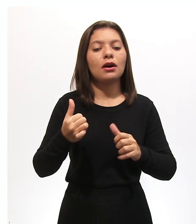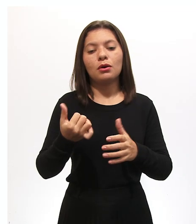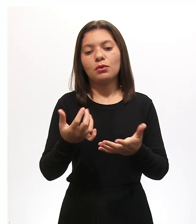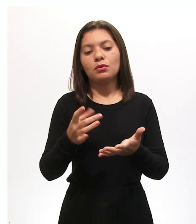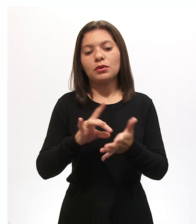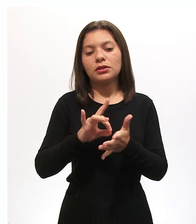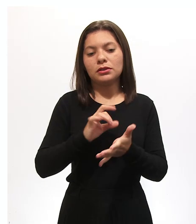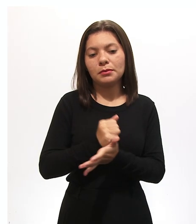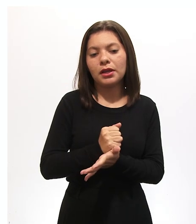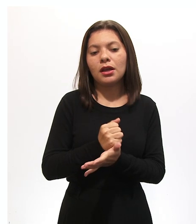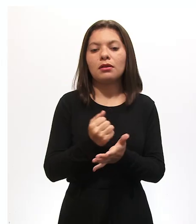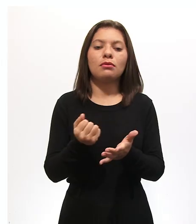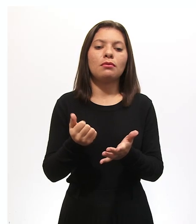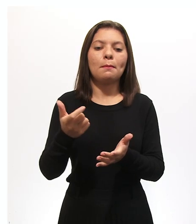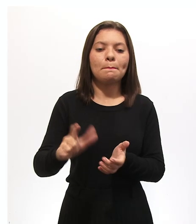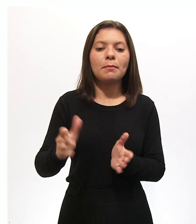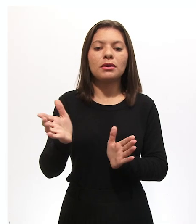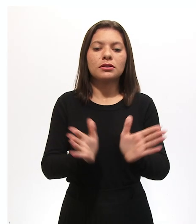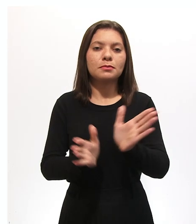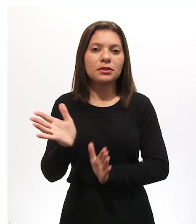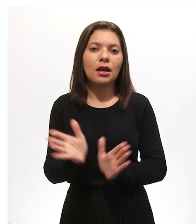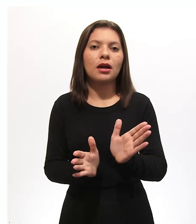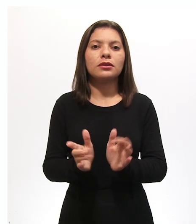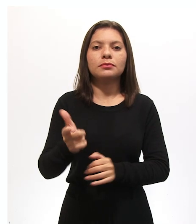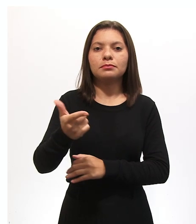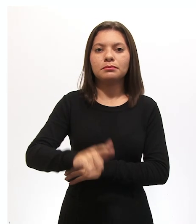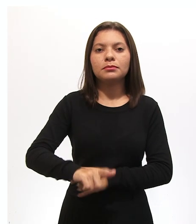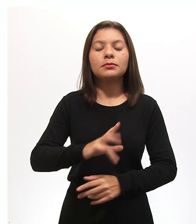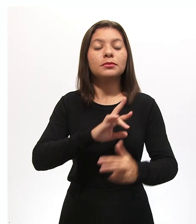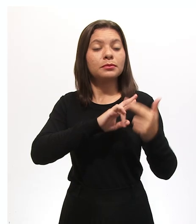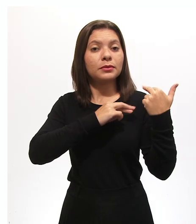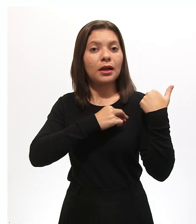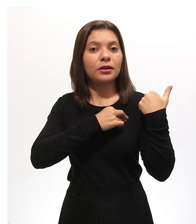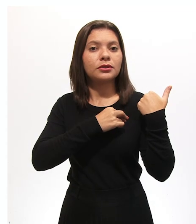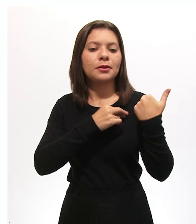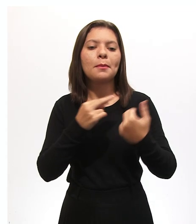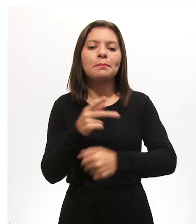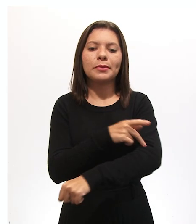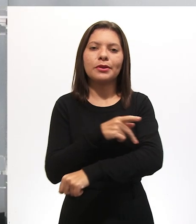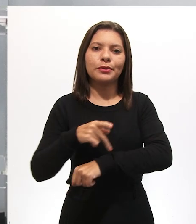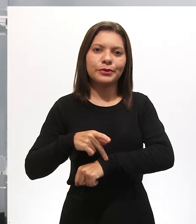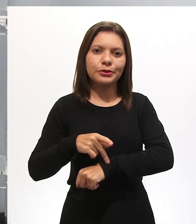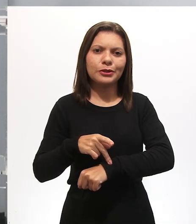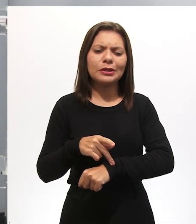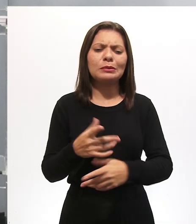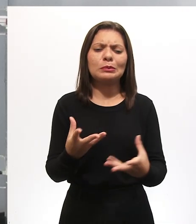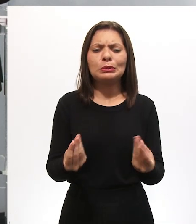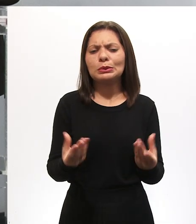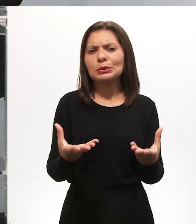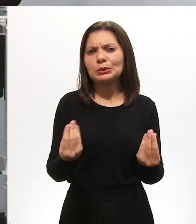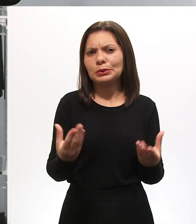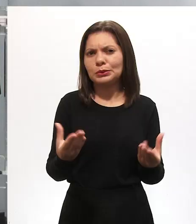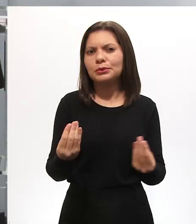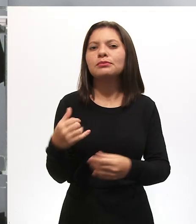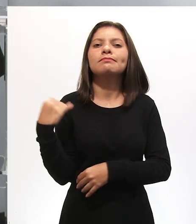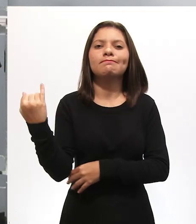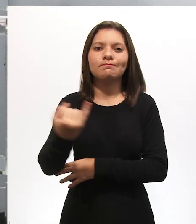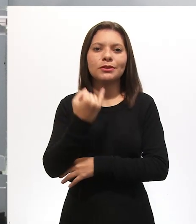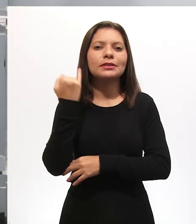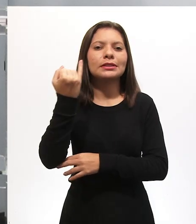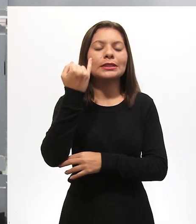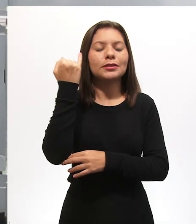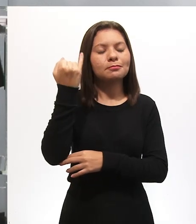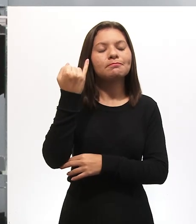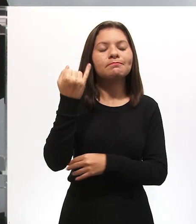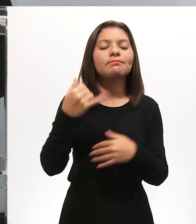credenciamento, acessibilidade e responsabilidade pedagógica. É muita coisa importante, tá, gente? E